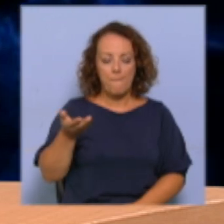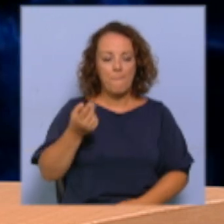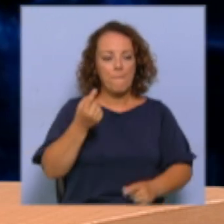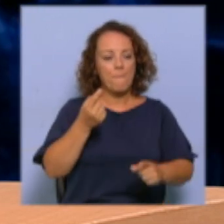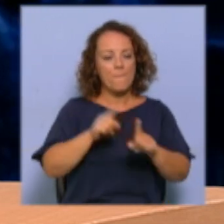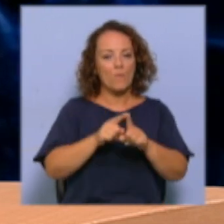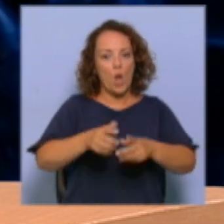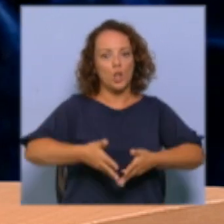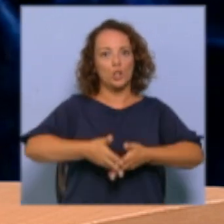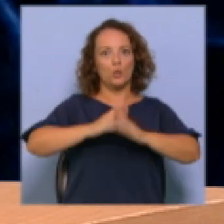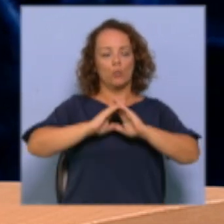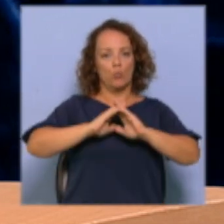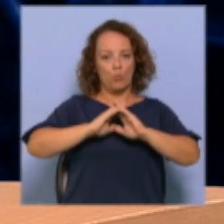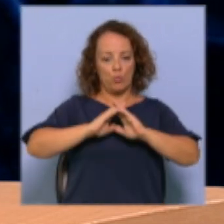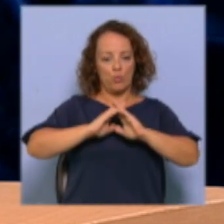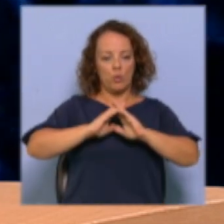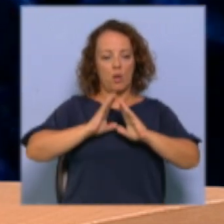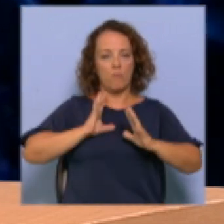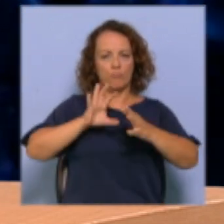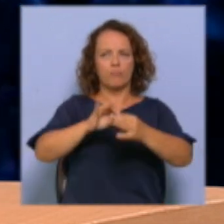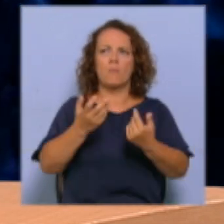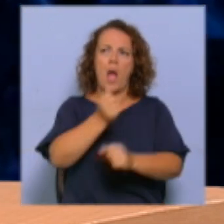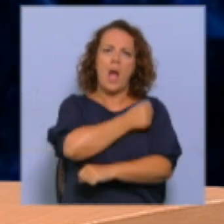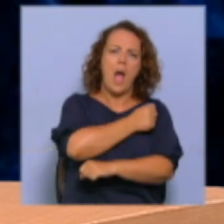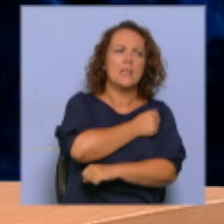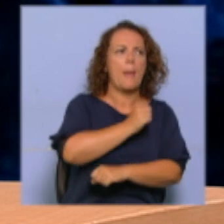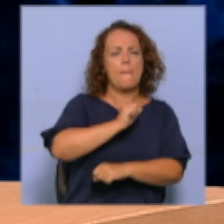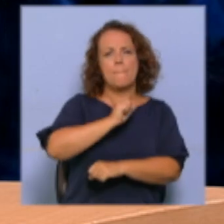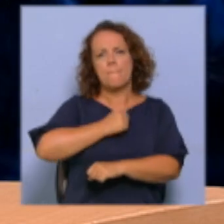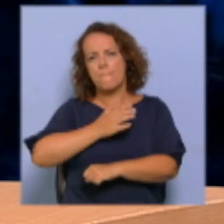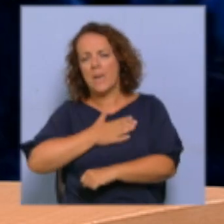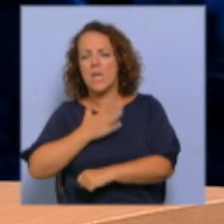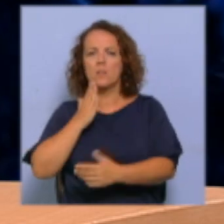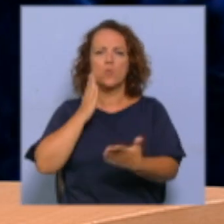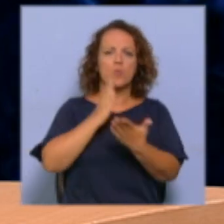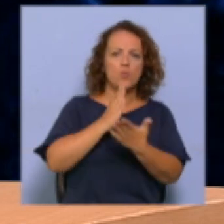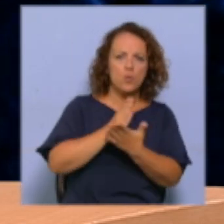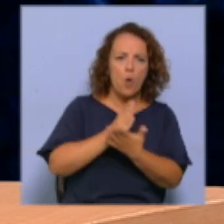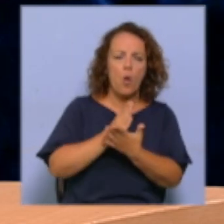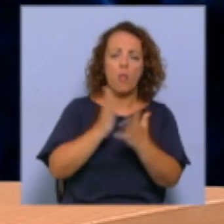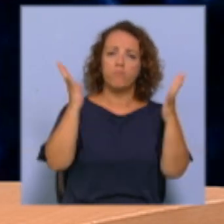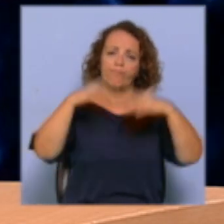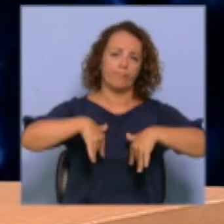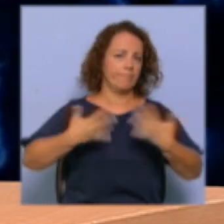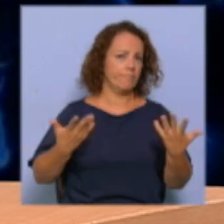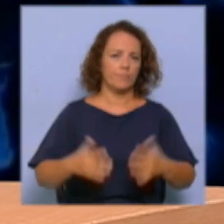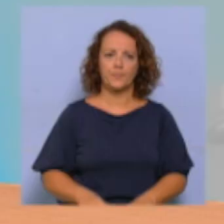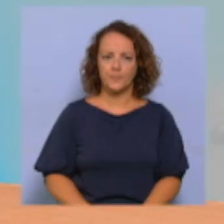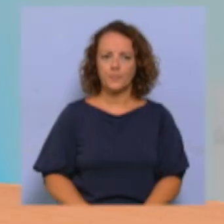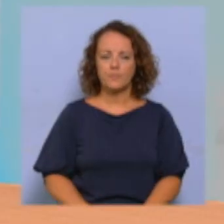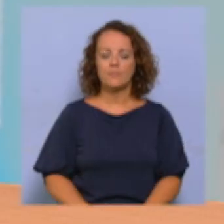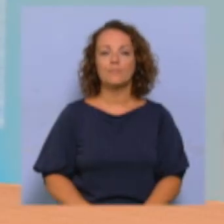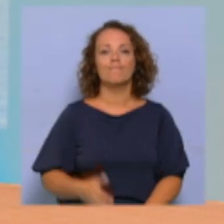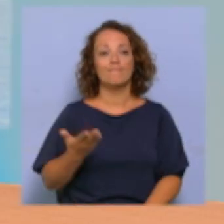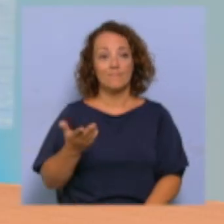nos acolhe, desde a casa, a empresa, a escola, que pura e simplesmente rui. E depois, com